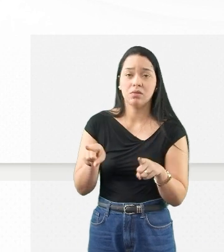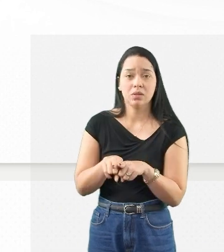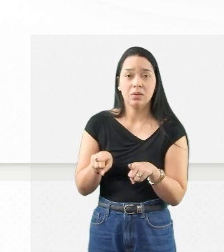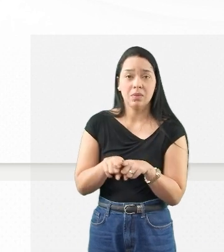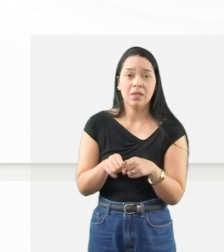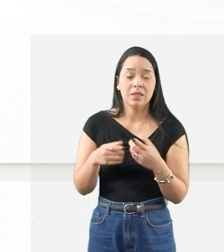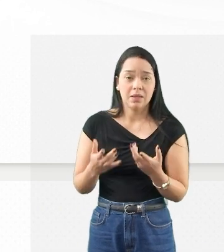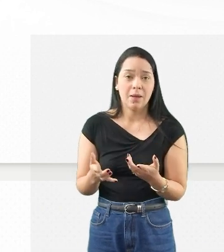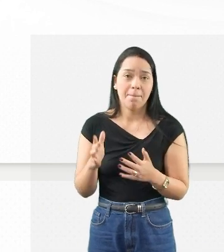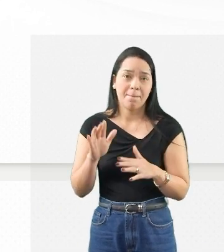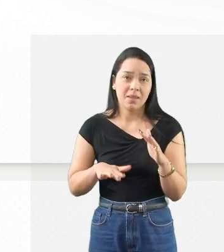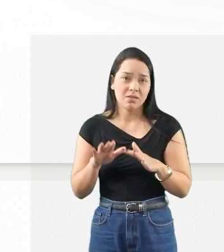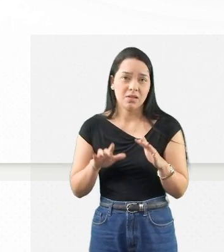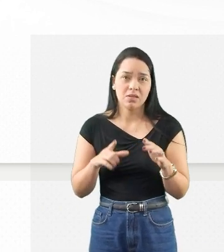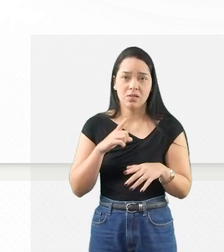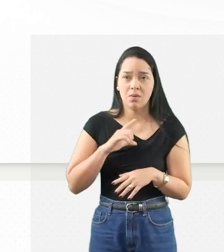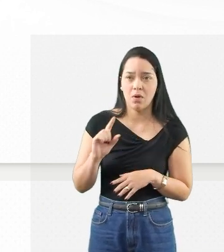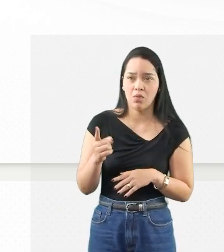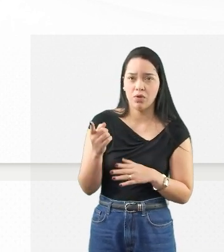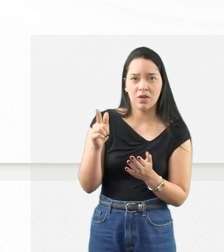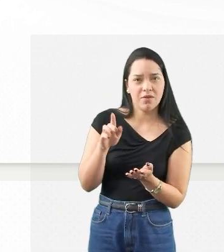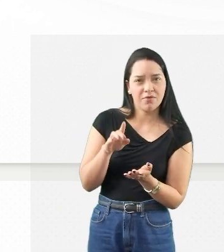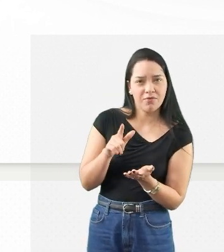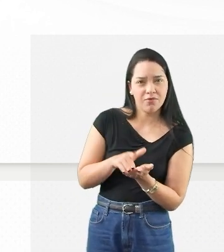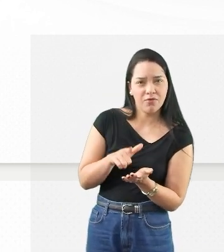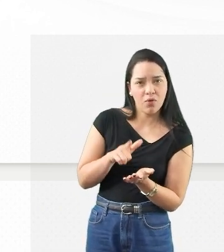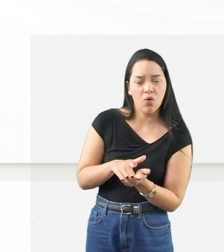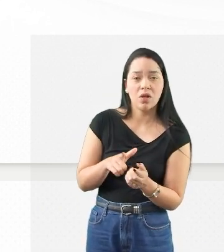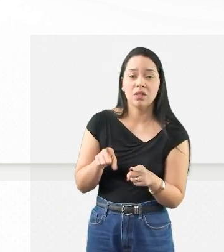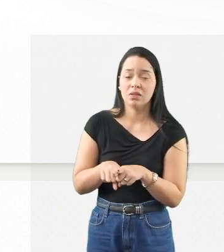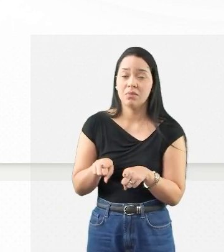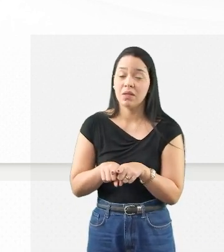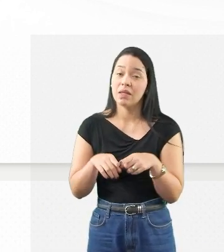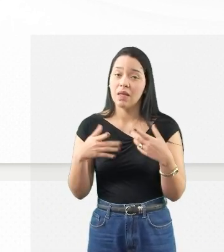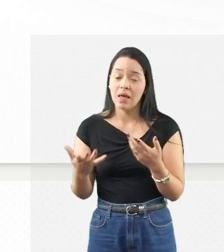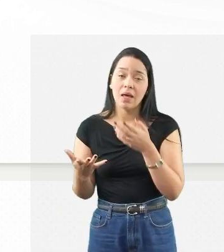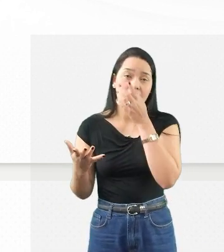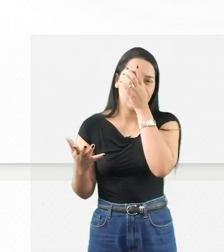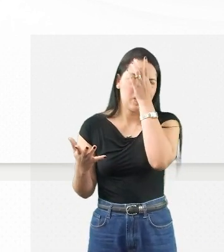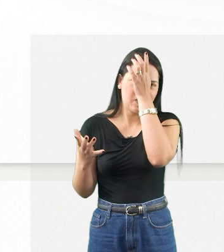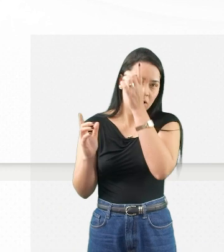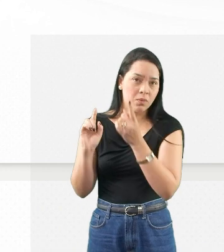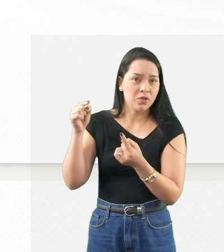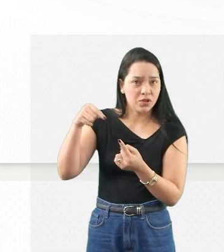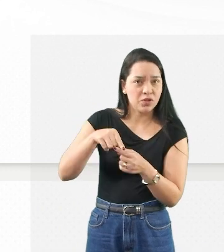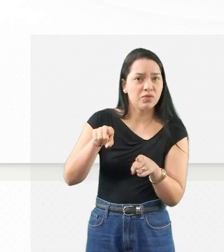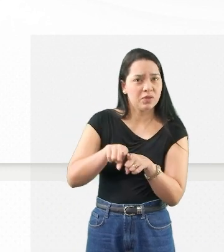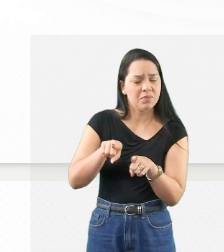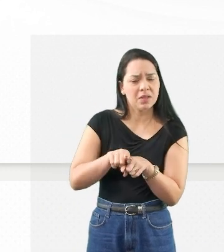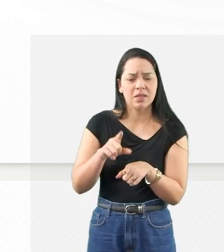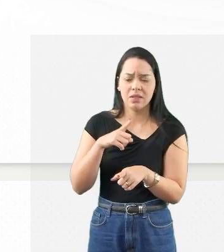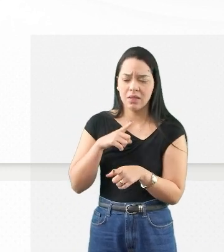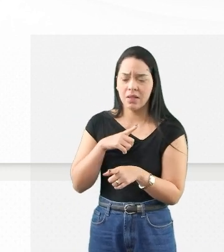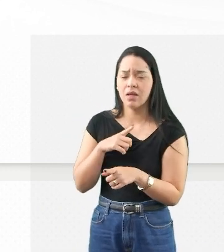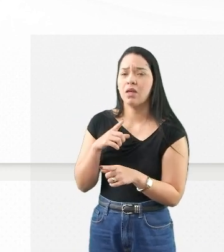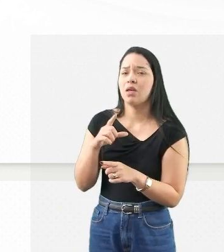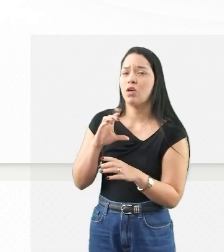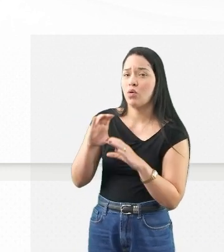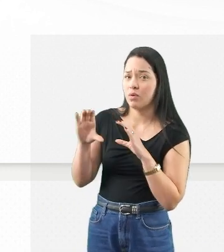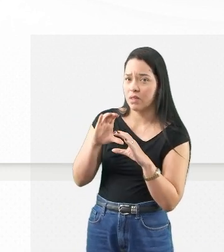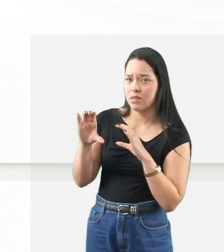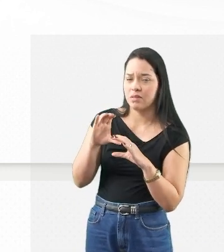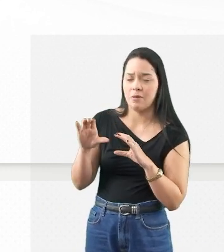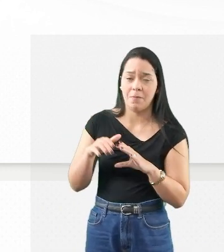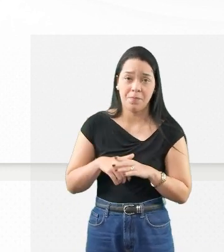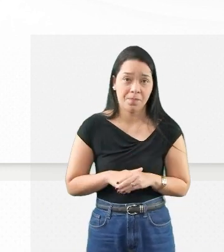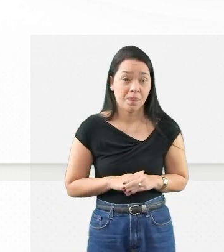publicitário, às vezes tem uma única folha, ele tem um papel que dobra, mas ele é bem objetivo, a linguagem, né? E ele tem uma finalidade comunicativa.